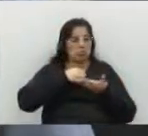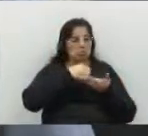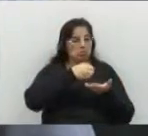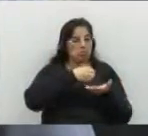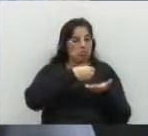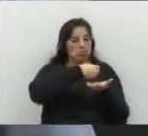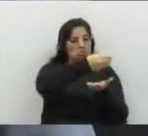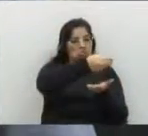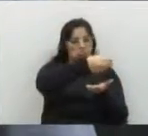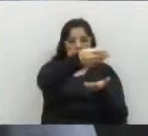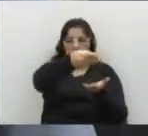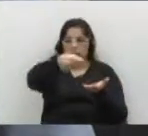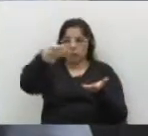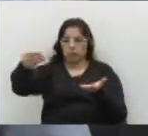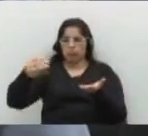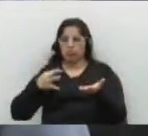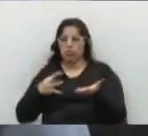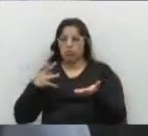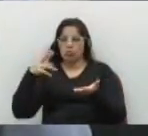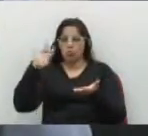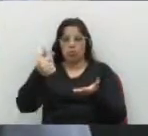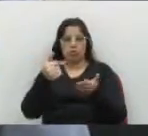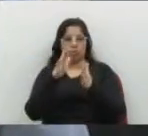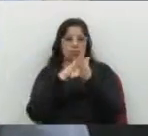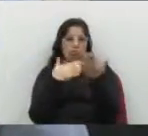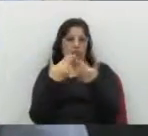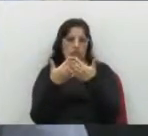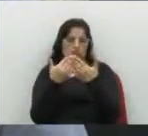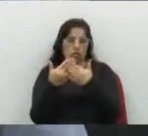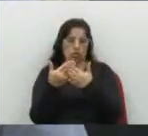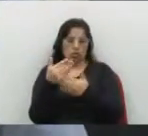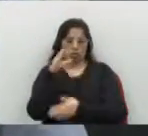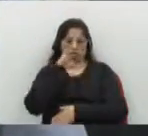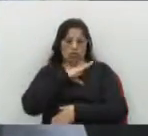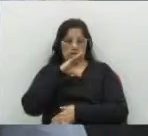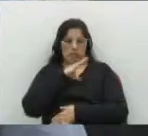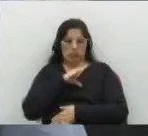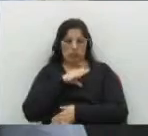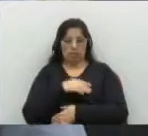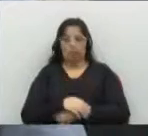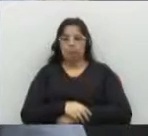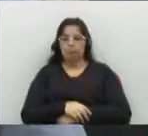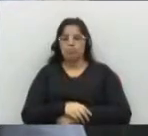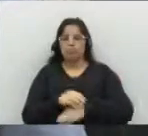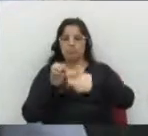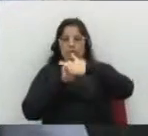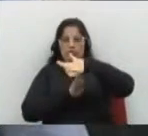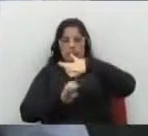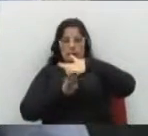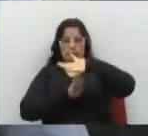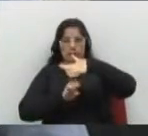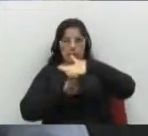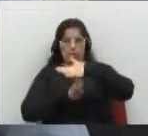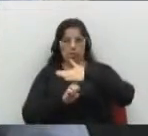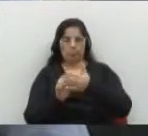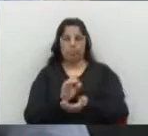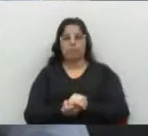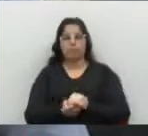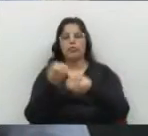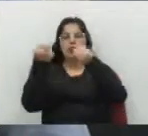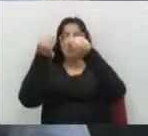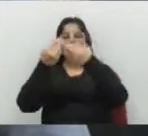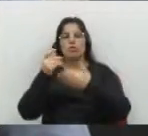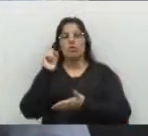E a empresa mandou um laudo dizendo que se um saquinho tivesse 1 ou 2 grãos